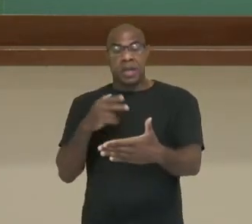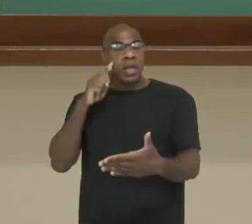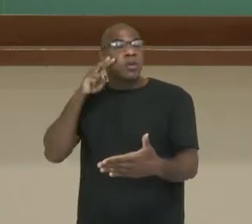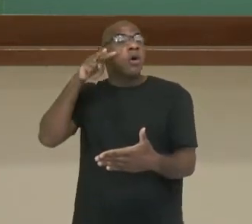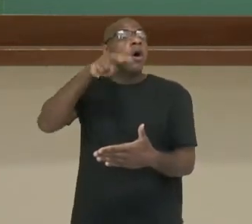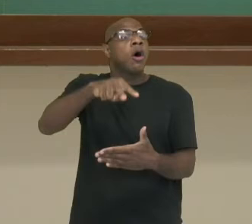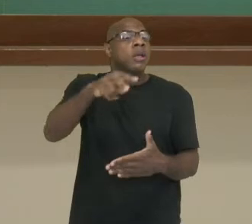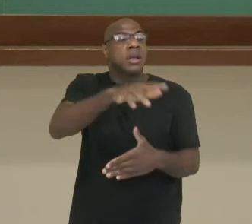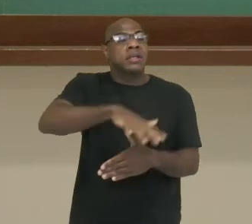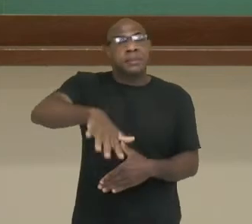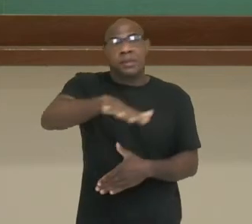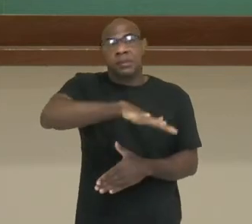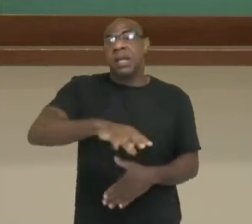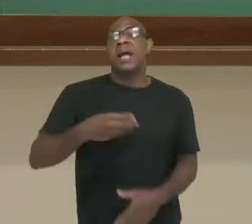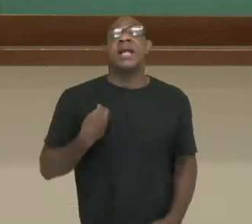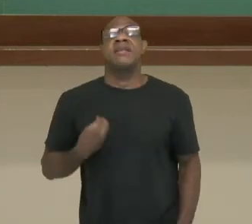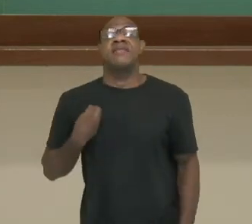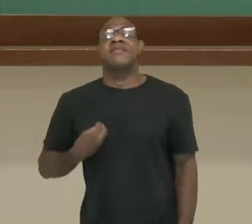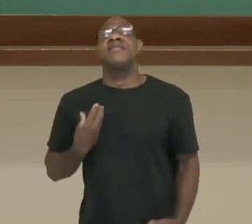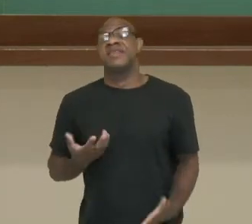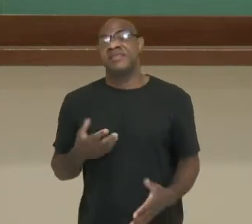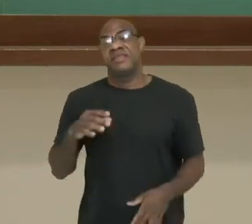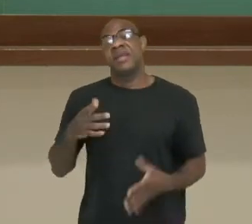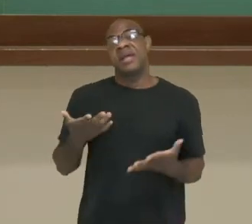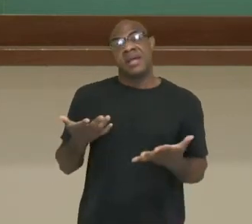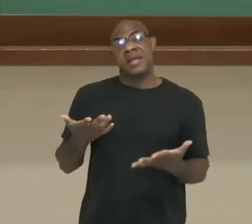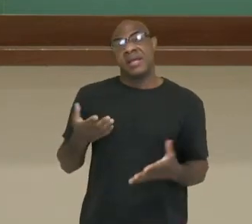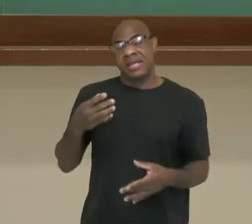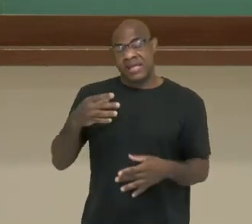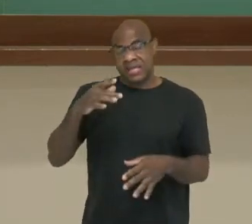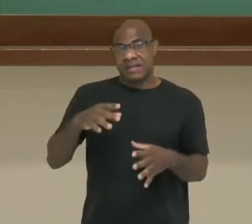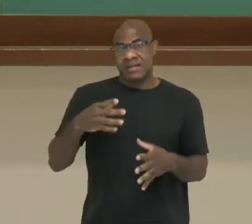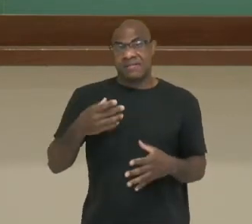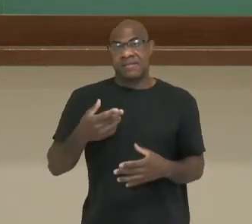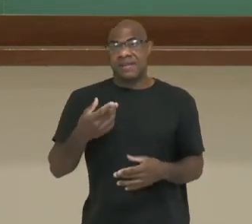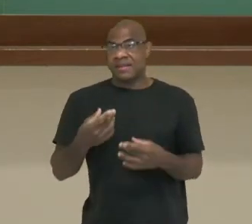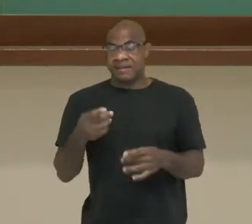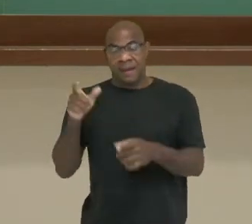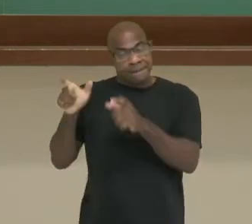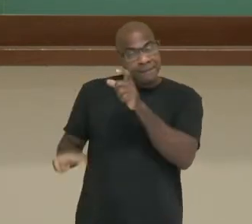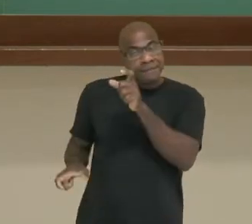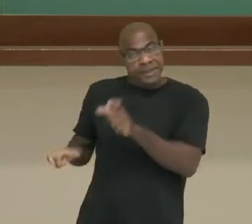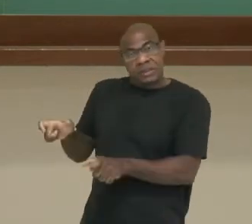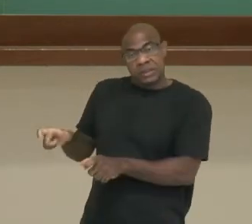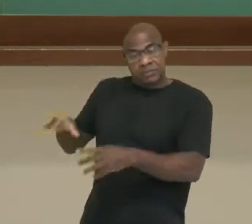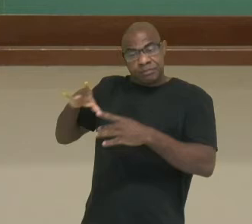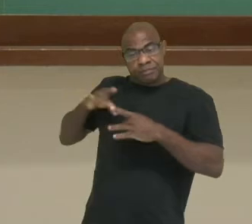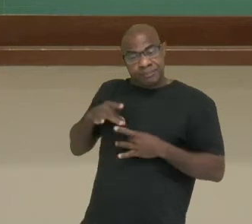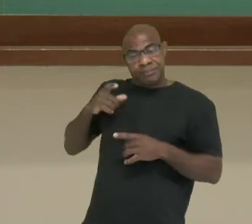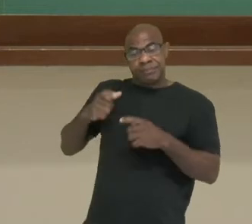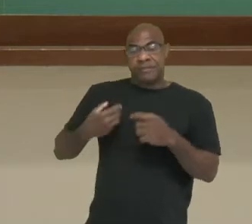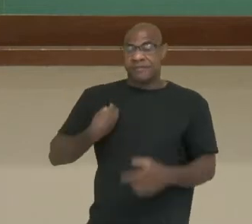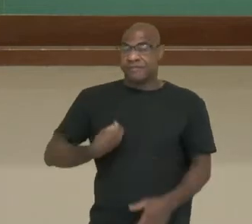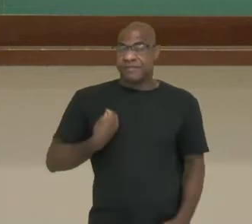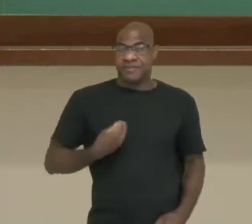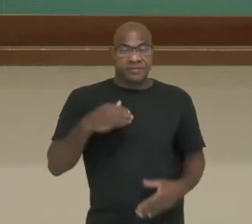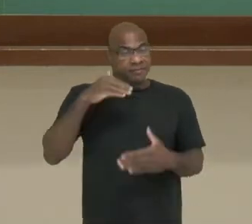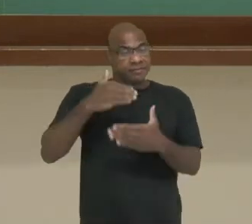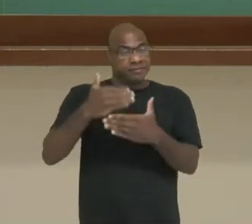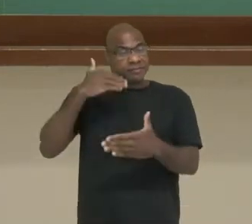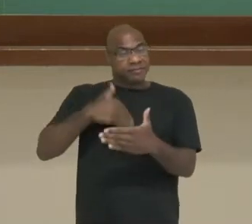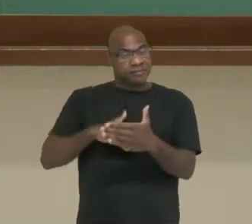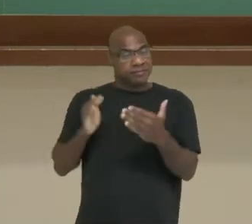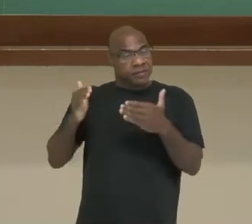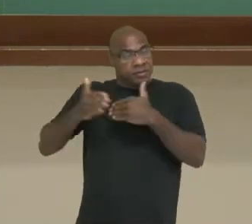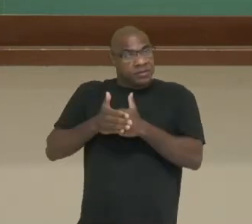o público, ele vive essa personagem. E o Bertolt Brecht, ele quer a quebra dessa quarta parede, né? O ator fala